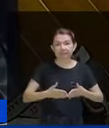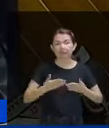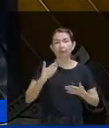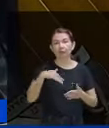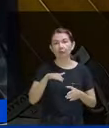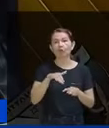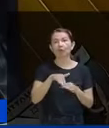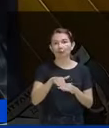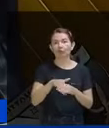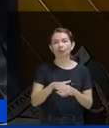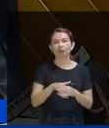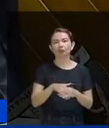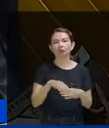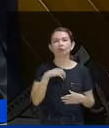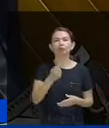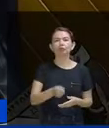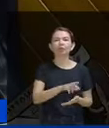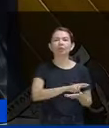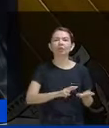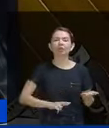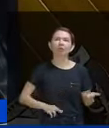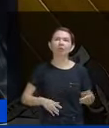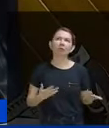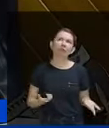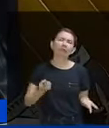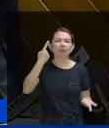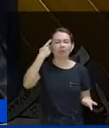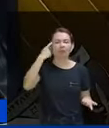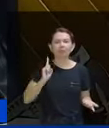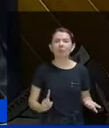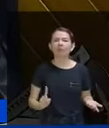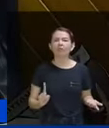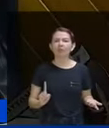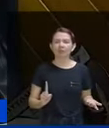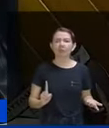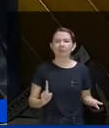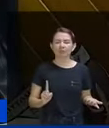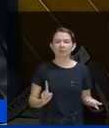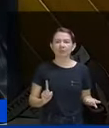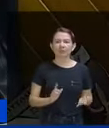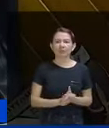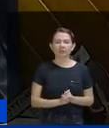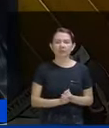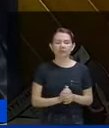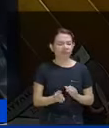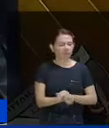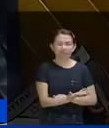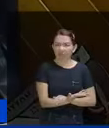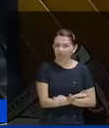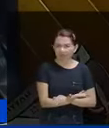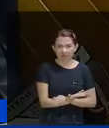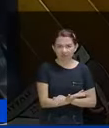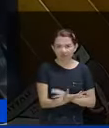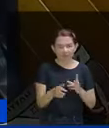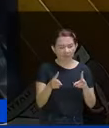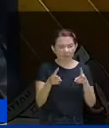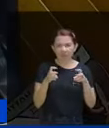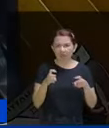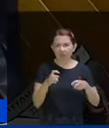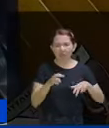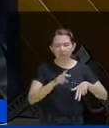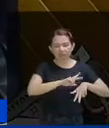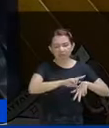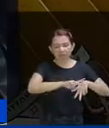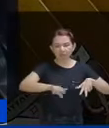voto do juiz relator, não conheço aqui a presença do ilícito constante da fraude à cota de gênero